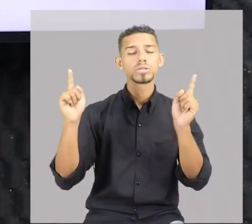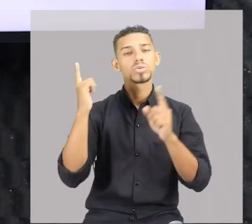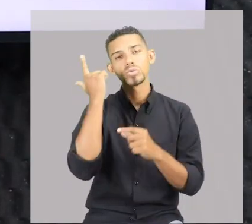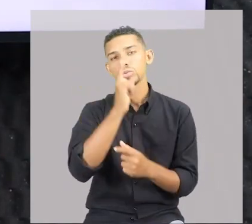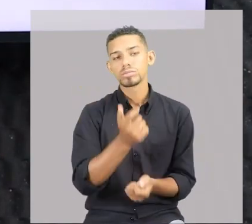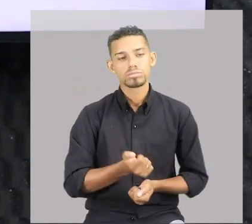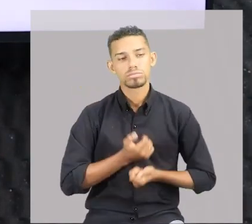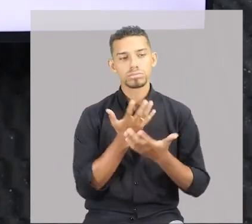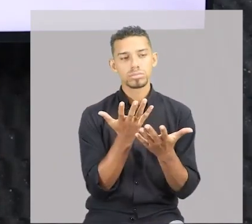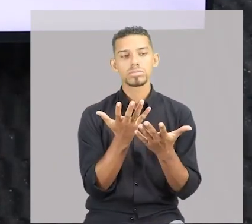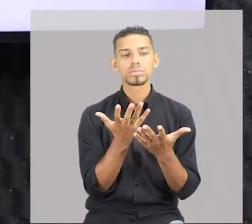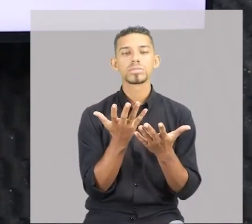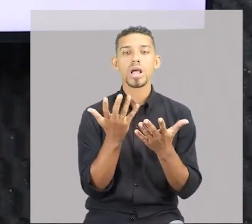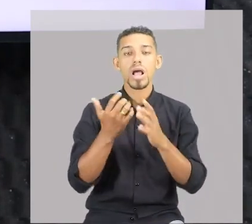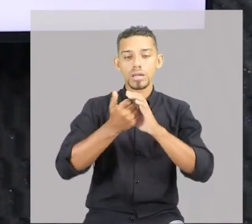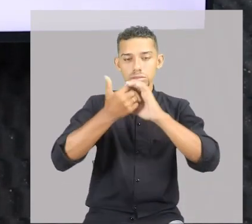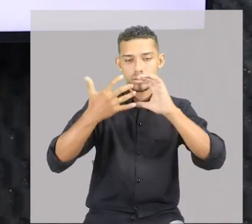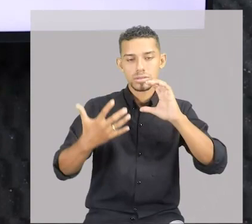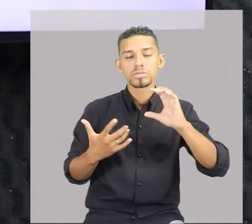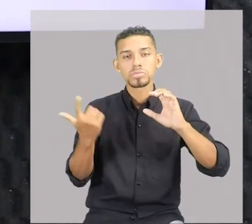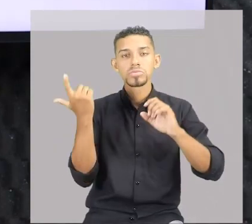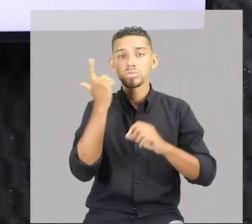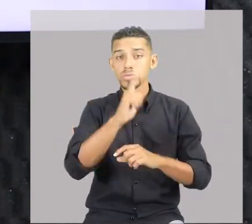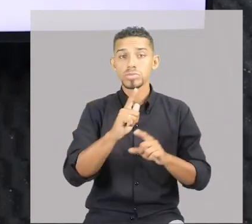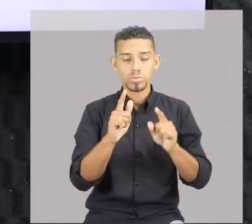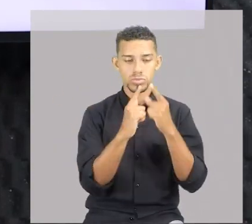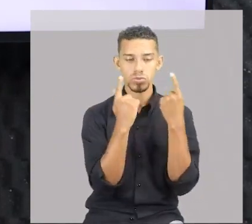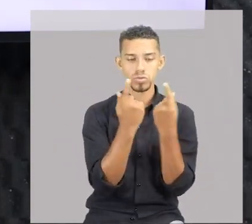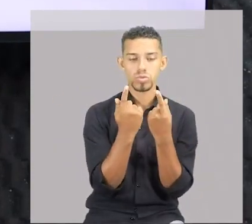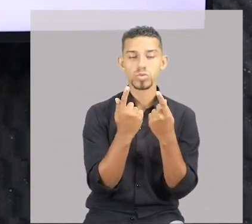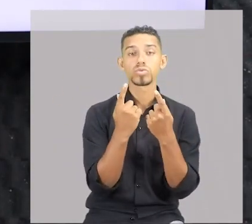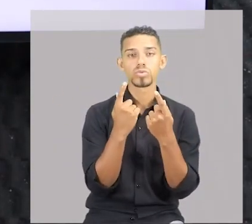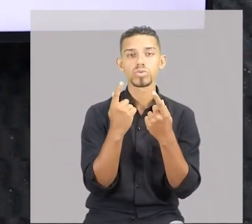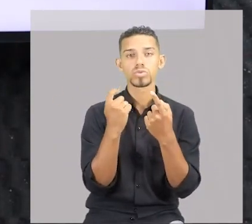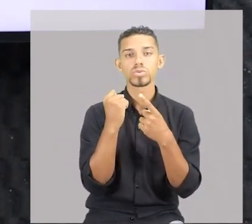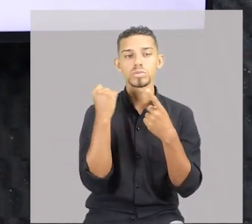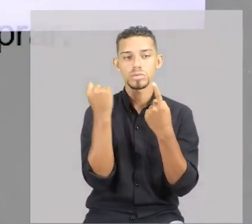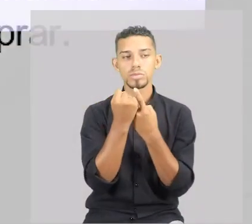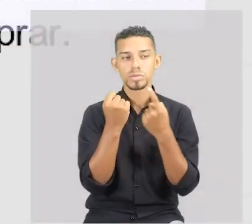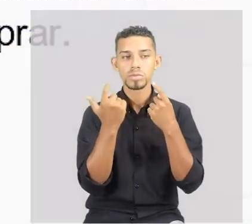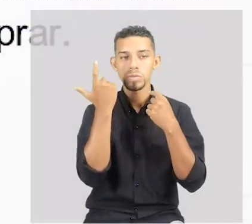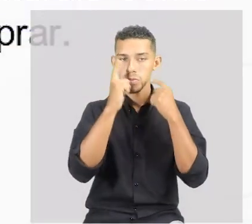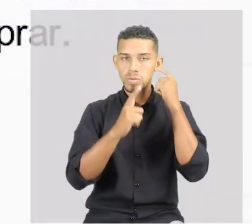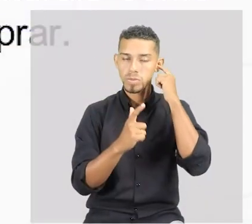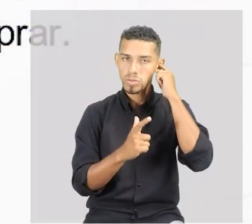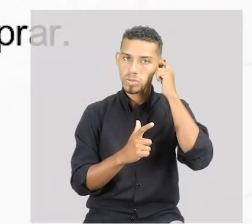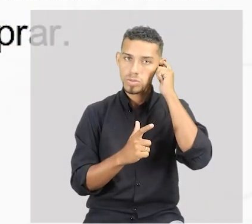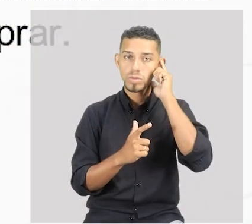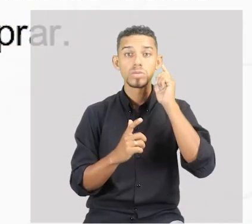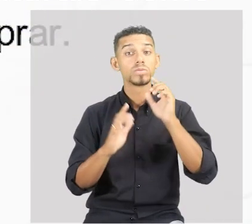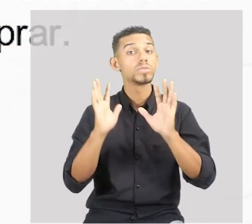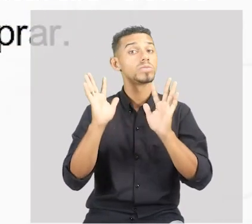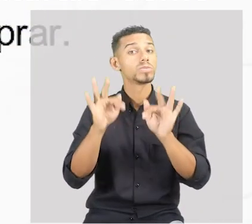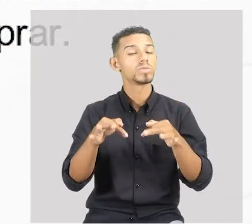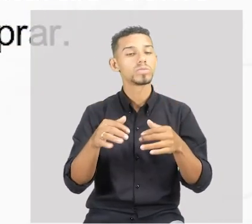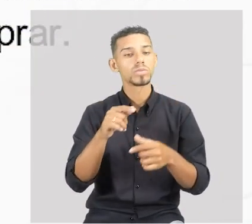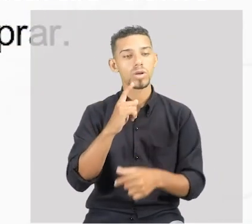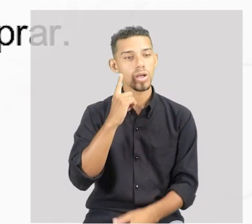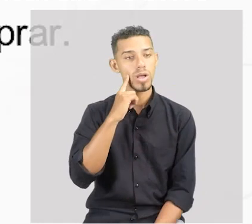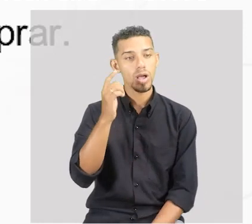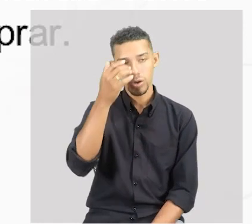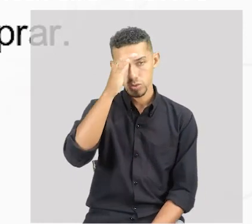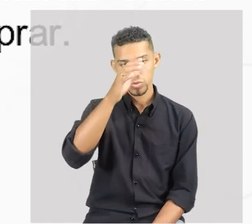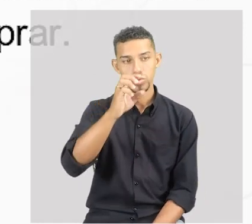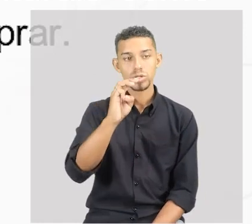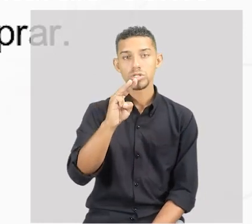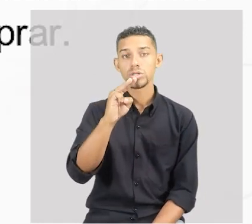expressa muito as características daquele grupo social a que ela se refere. E aí, por último, a cultura de